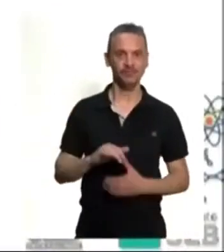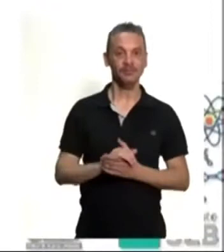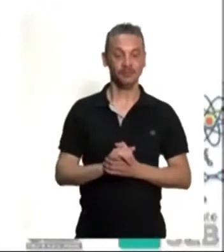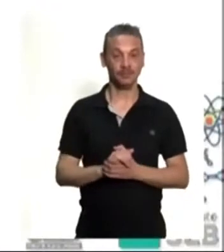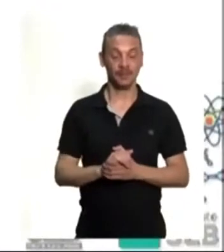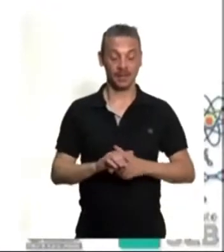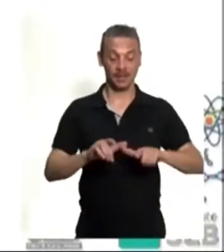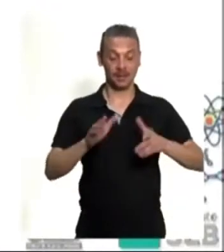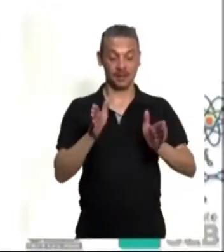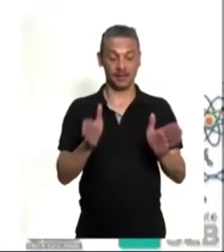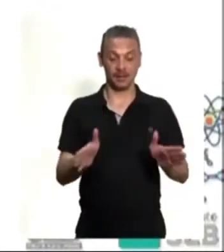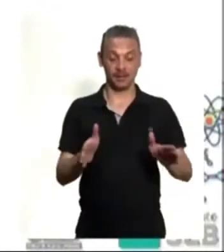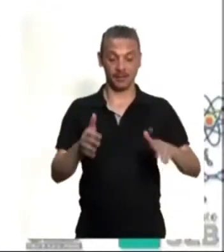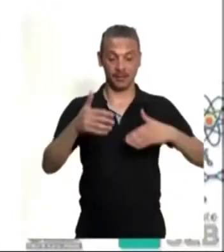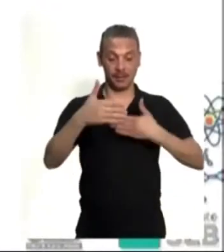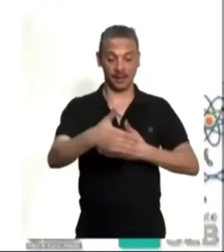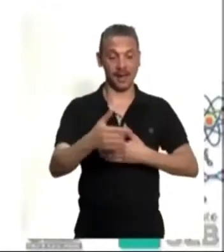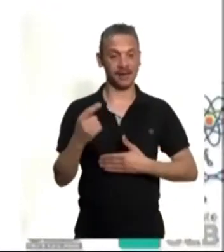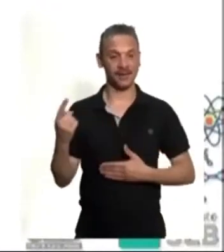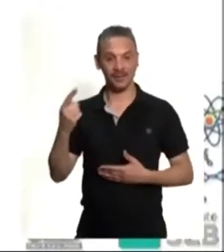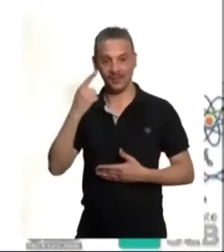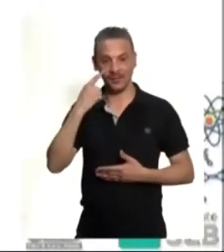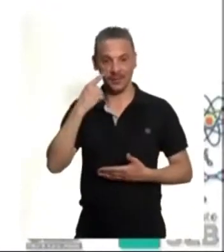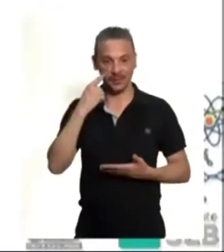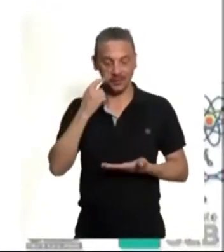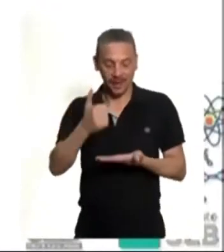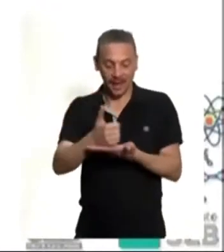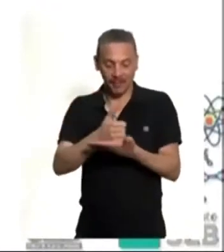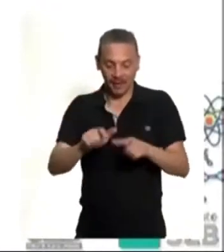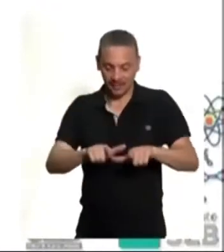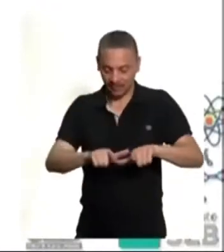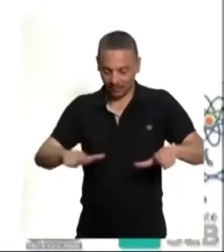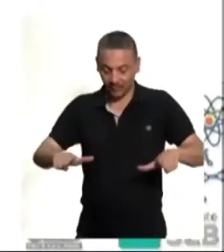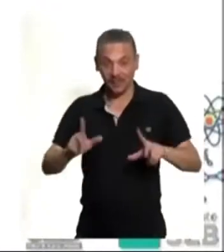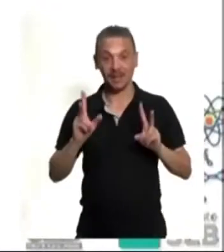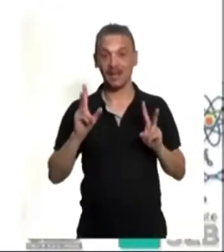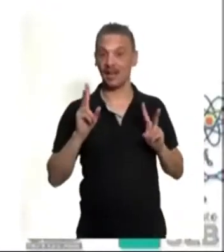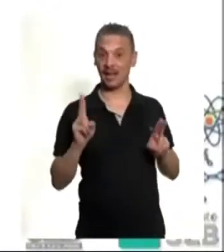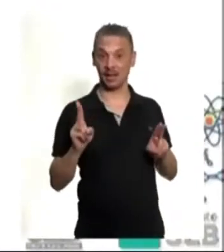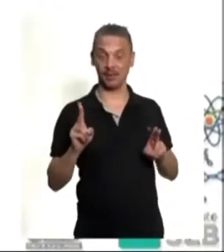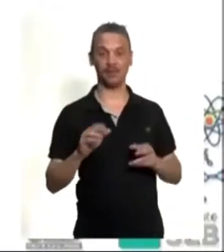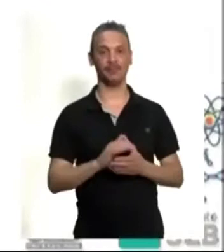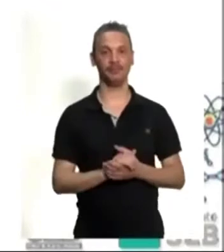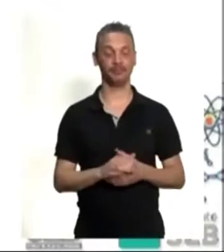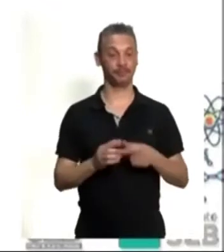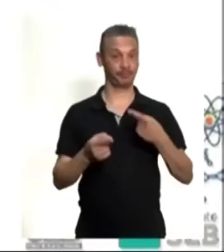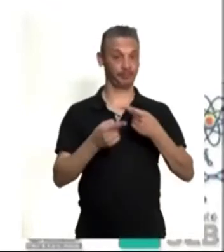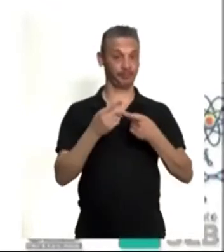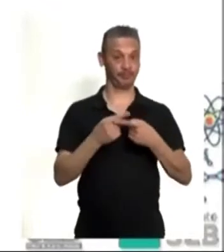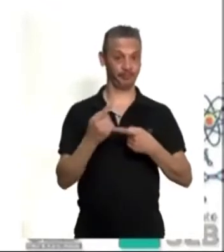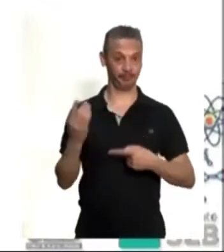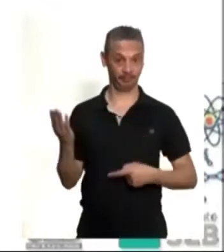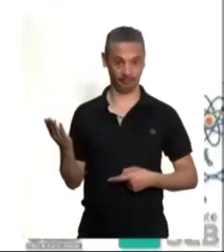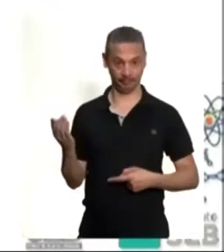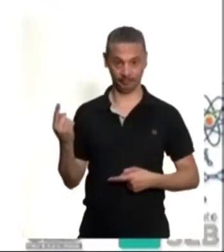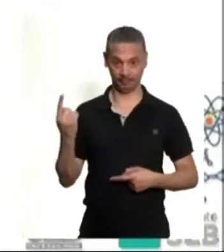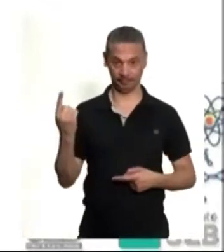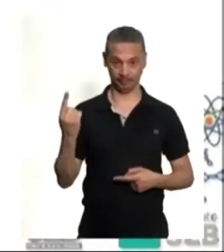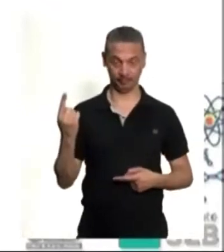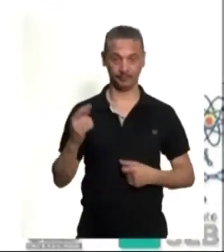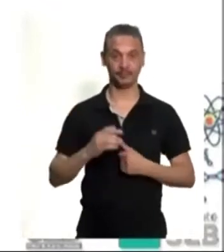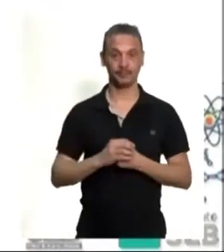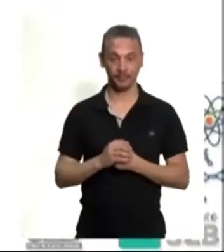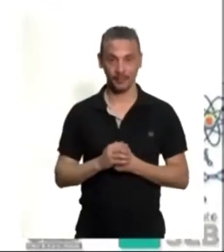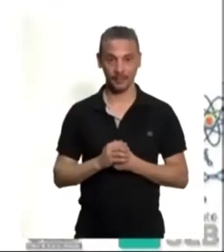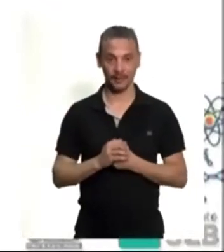elas eu destaco as bases. Veja que elas são idênticas e estão em planos paralelos. A primeira caixa, o primeiro prisma, ele tem